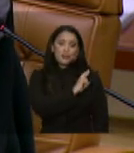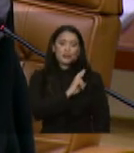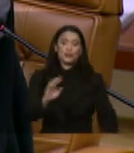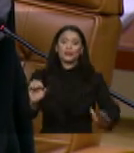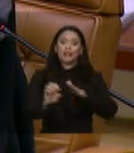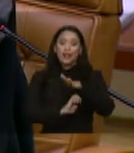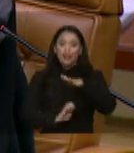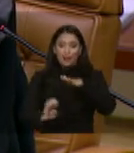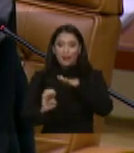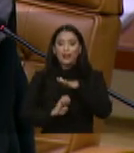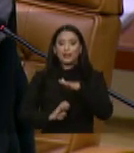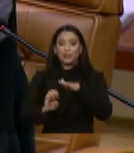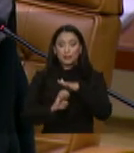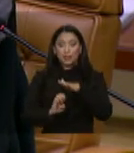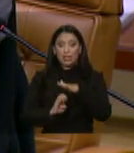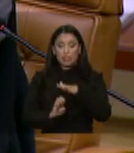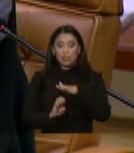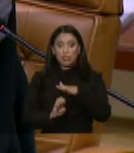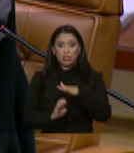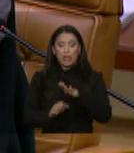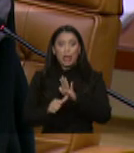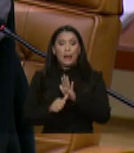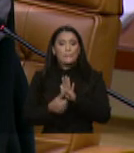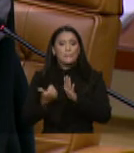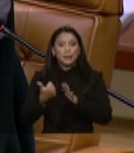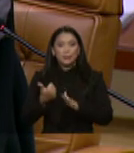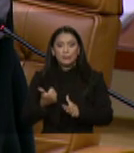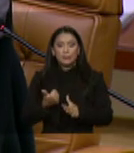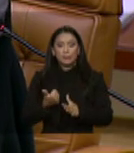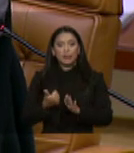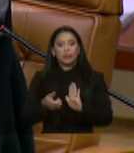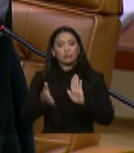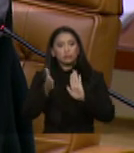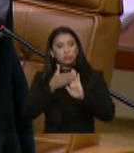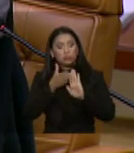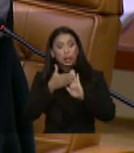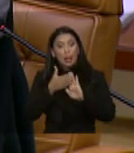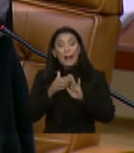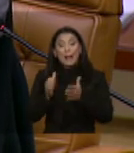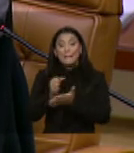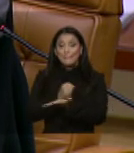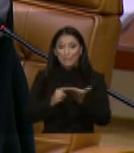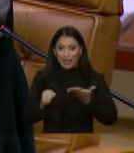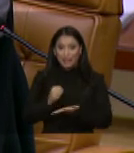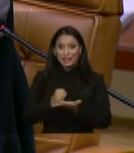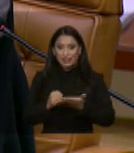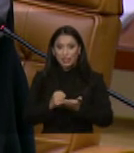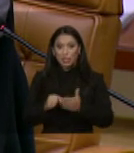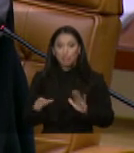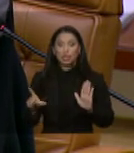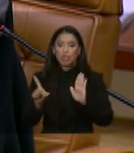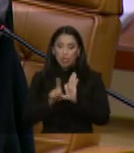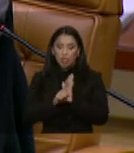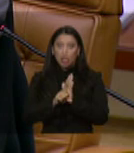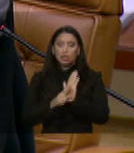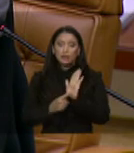empresa esta primeira premissa básica e isso a legislação deve estabelecer